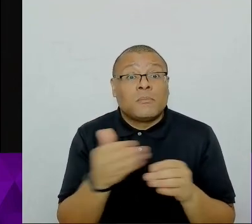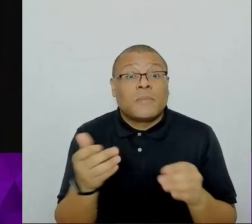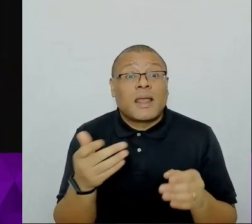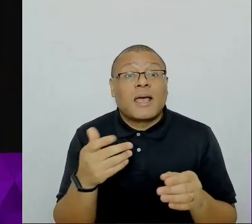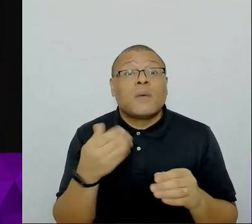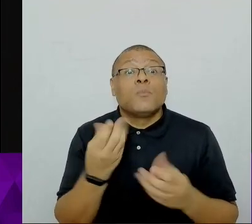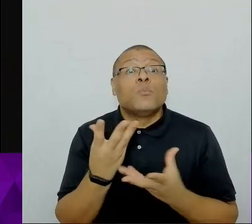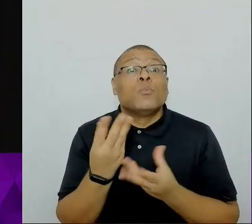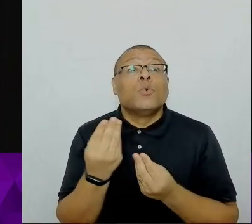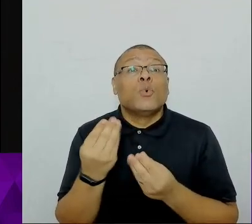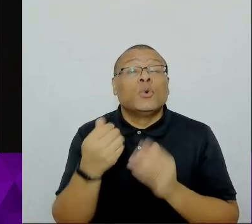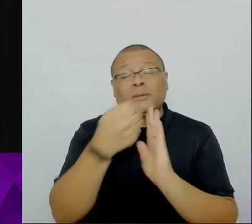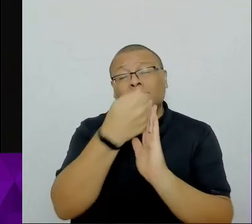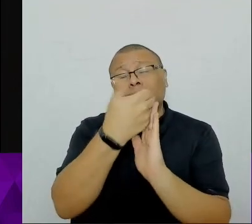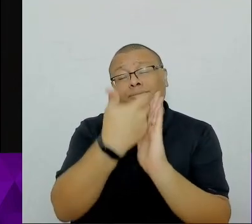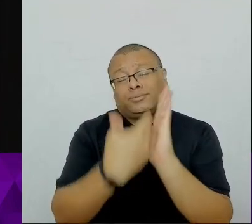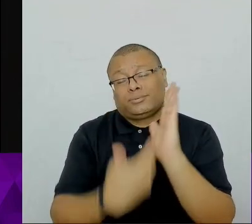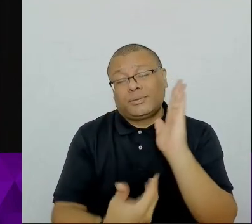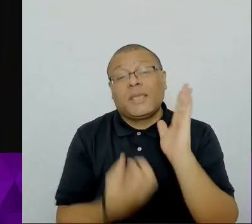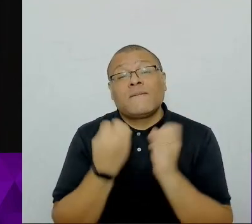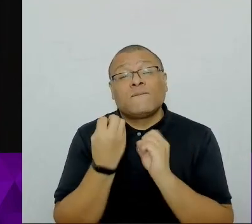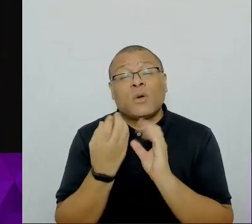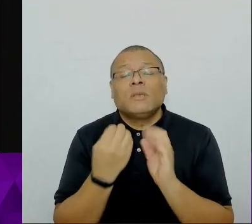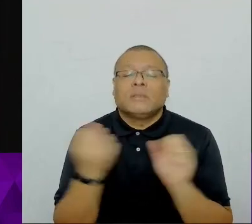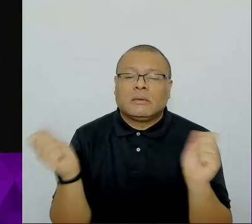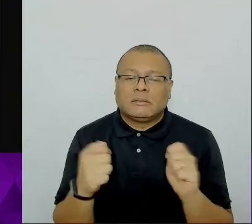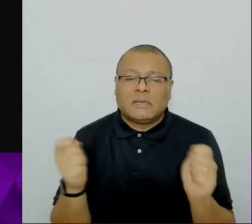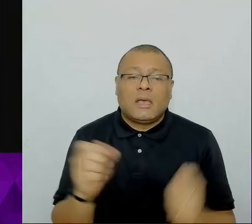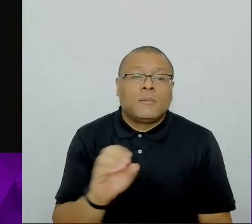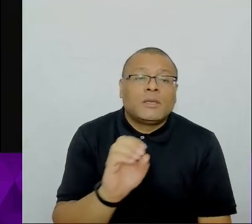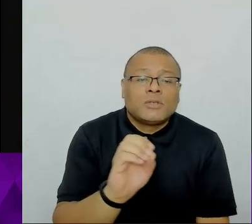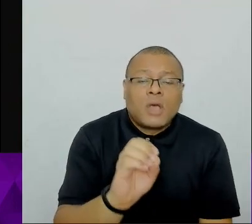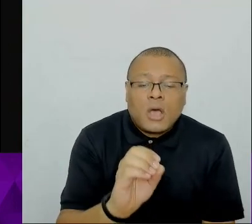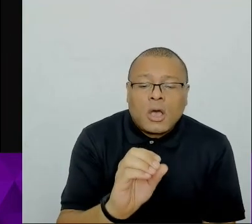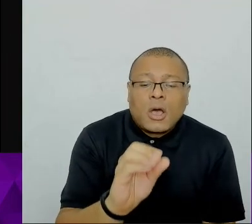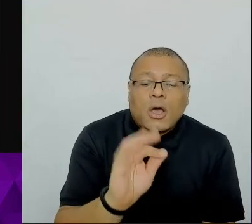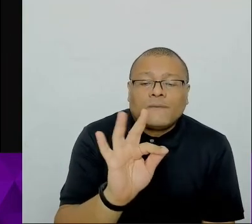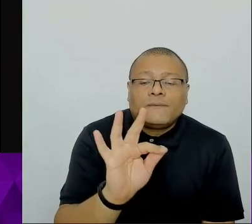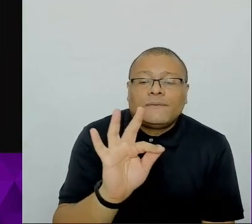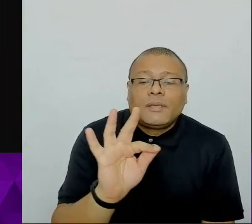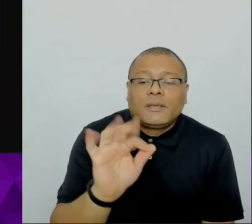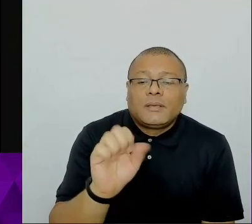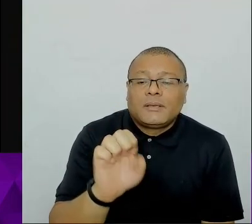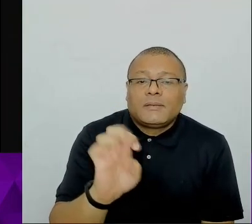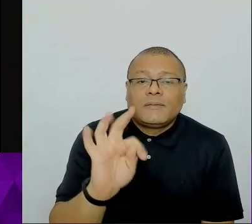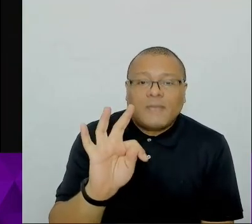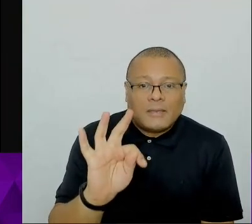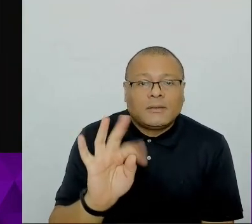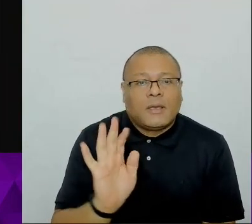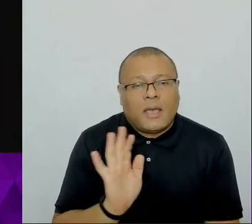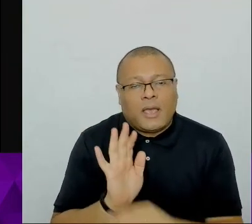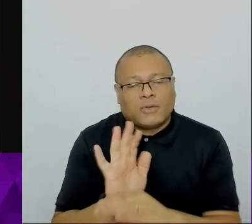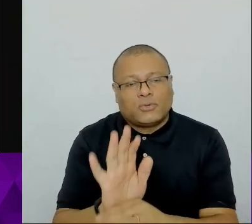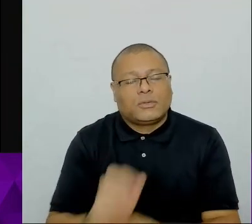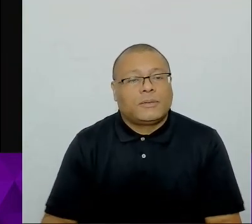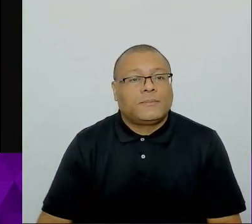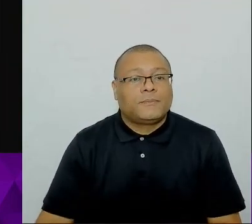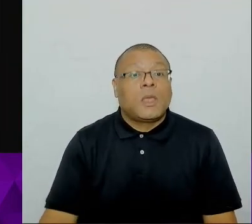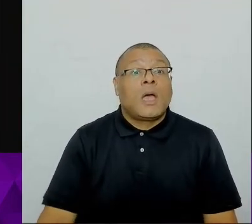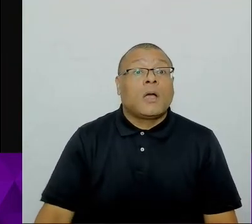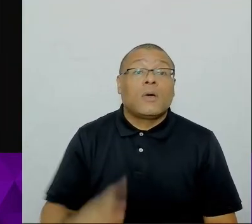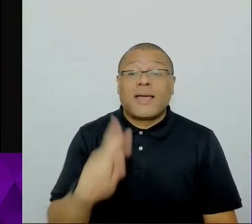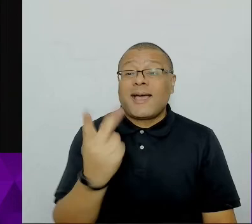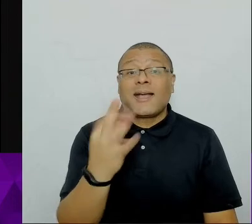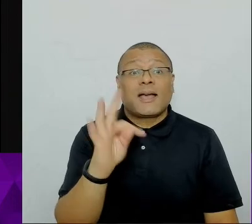grandes quantidades de recursos, mas a offset limit funciona da maneira que a gente espera. E quais são os verbos HTTP que a gente pode usar